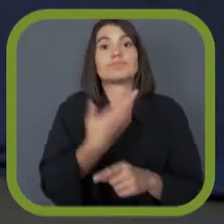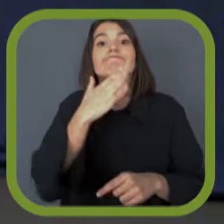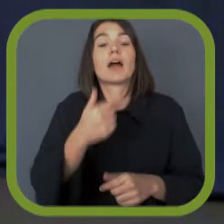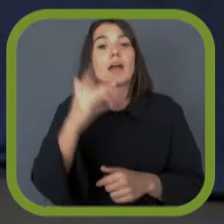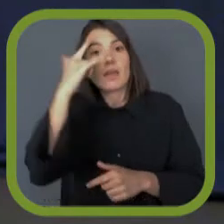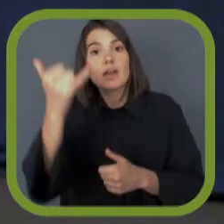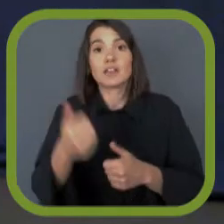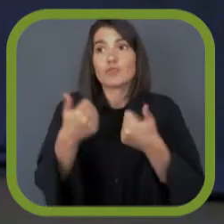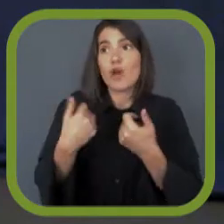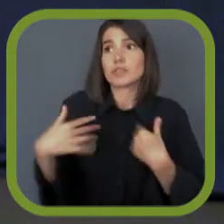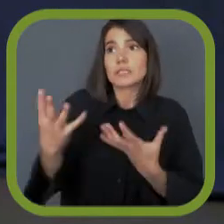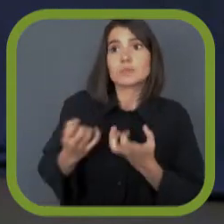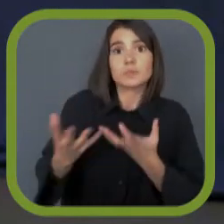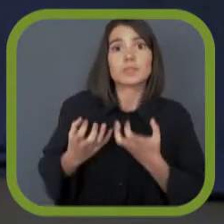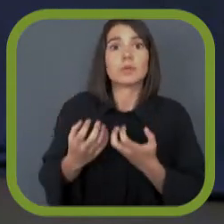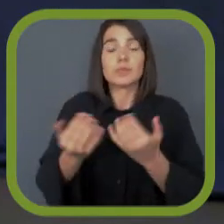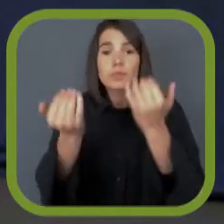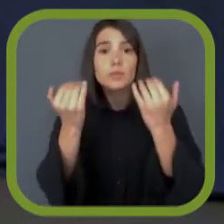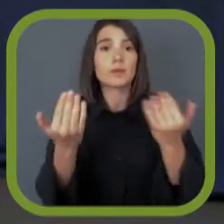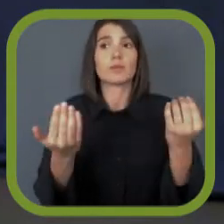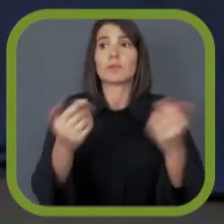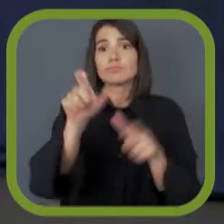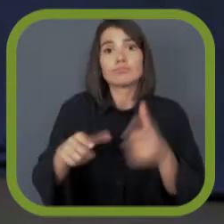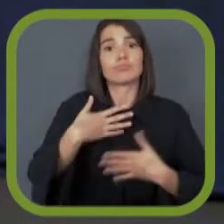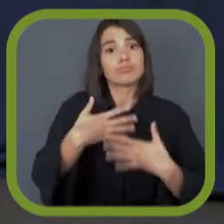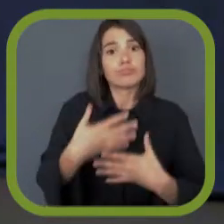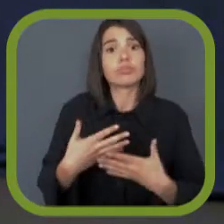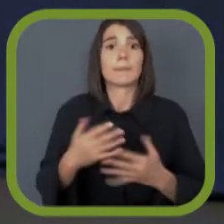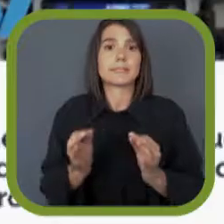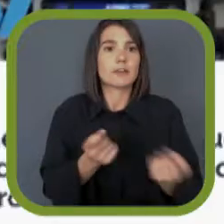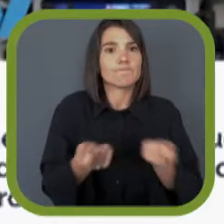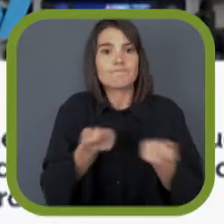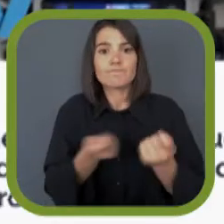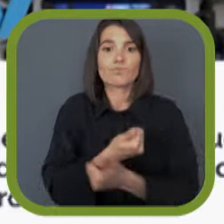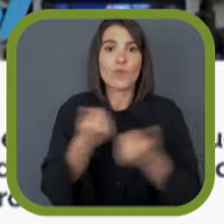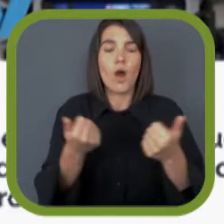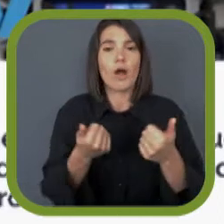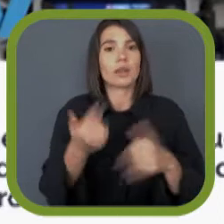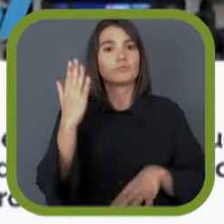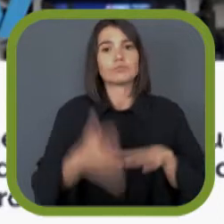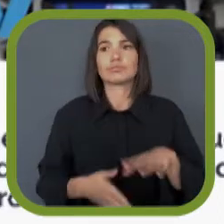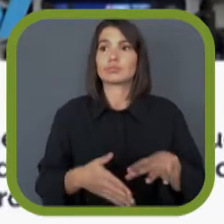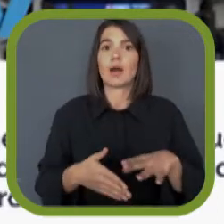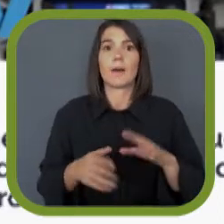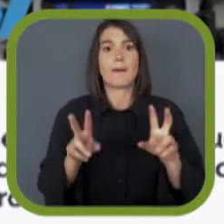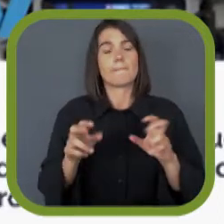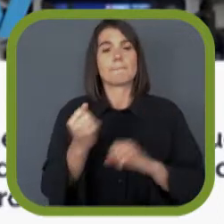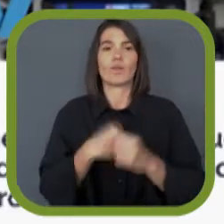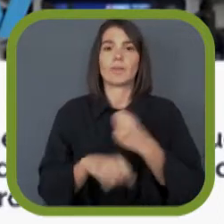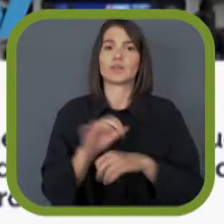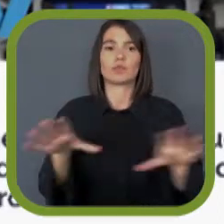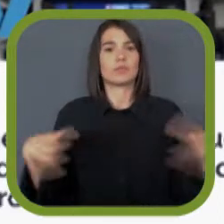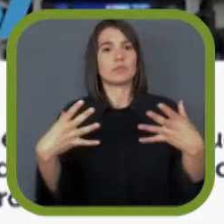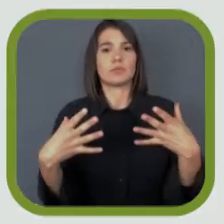das ideias, das milhares de ideias que estávamos a receber e dos milhares de voluntários, e tornou-se um movimento